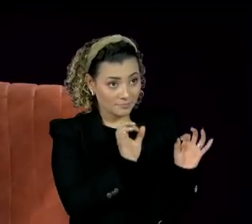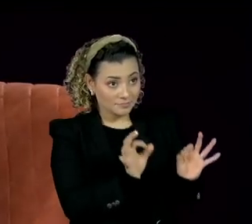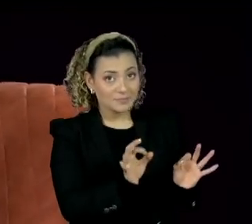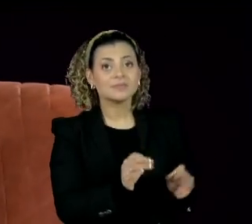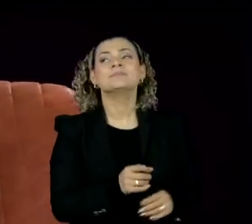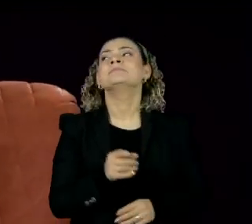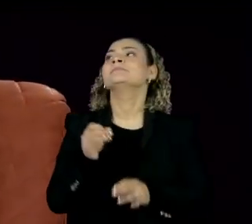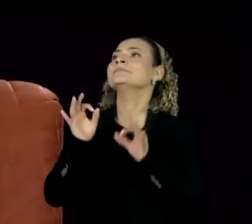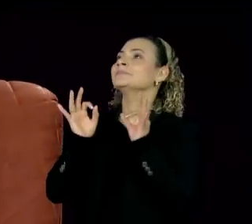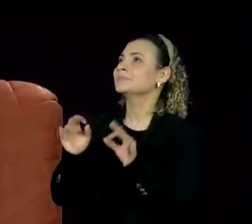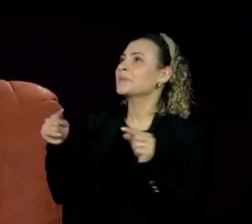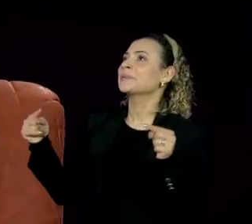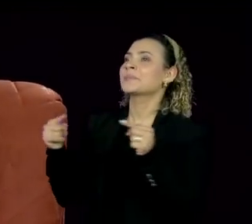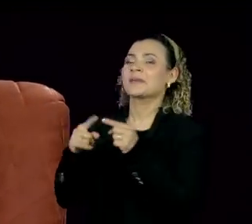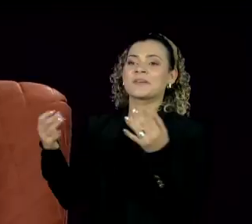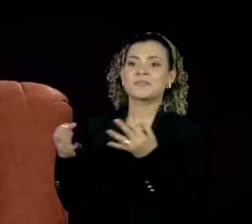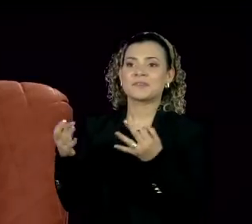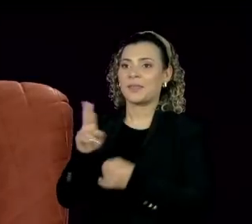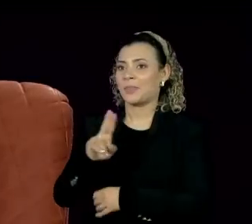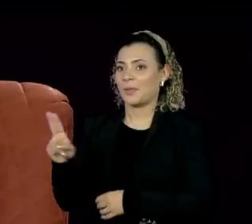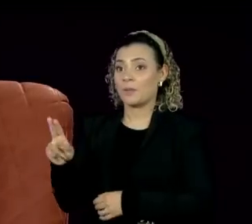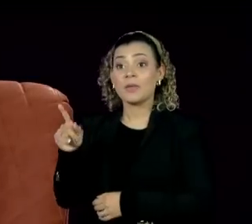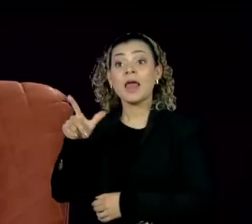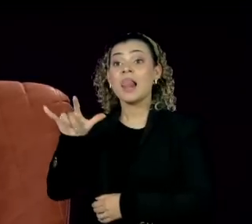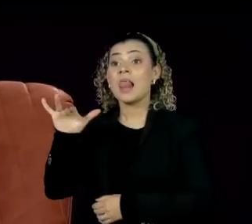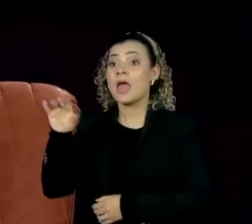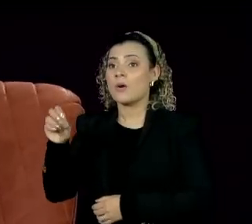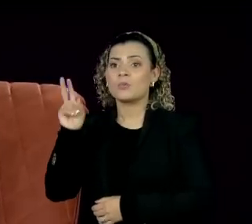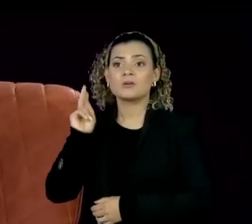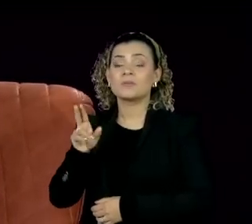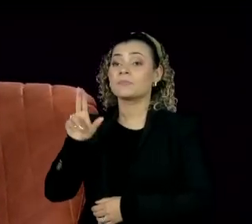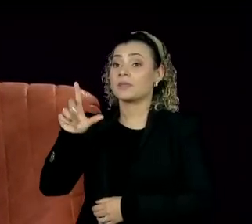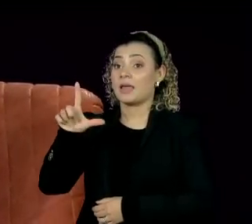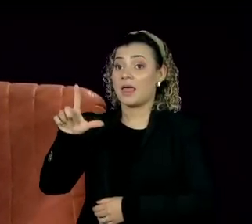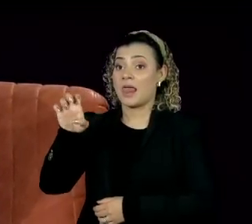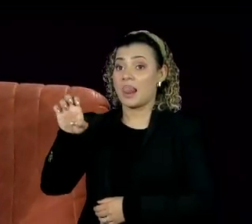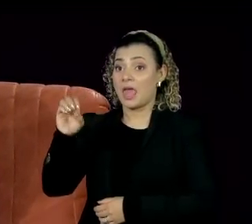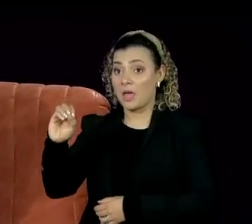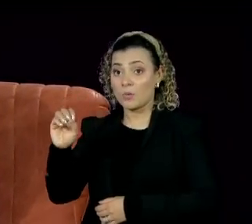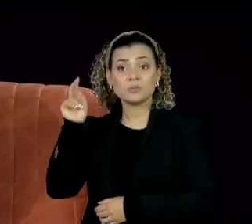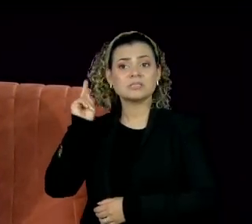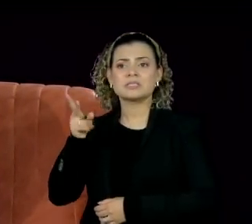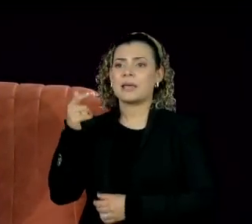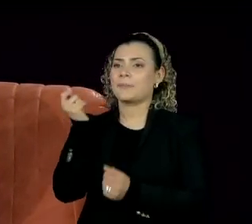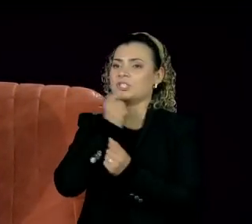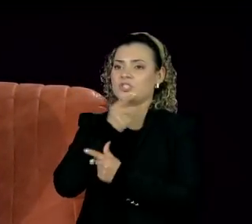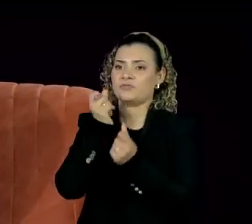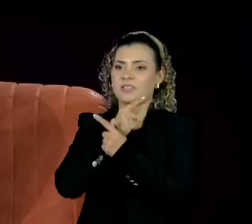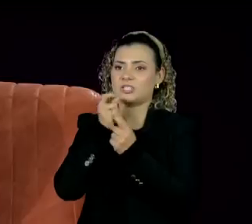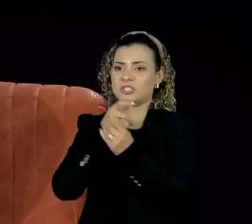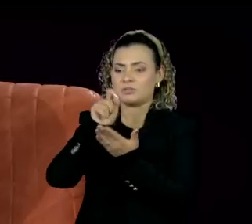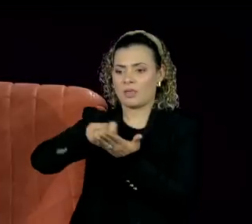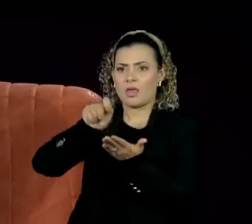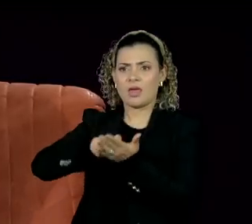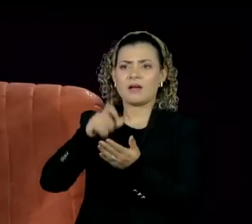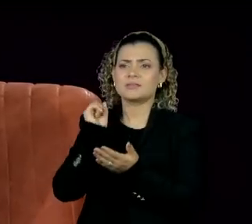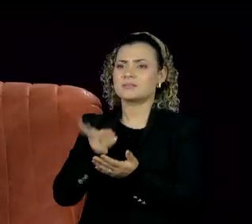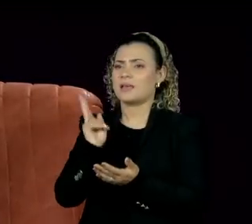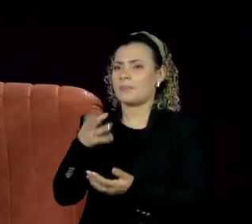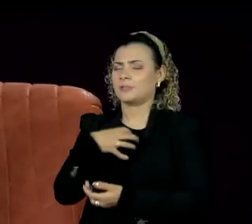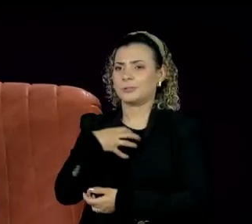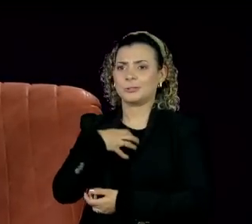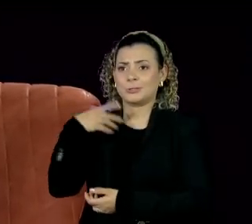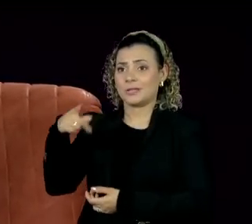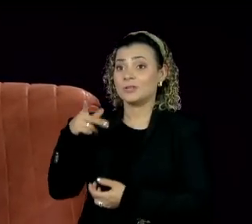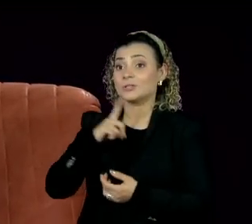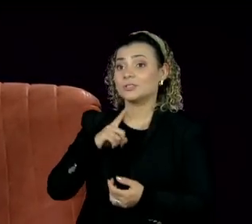certeza. Porque o Léo sempre foi muito divertido, né? Todas as músicas dele, as letras dele são todas divertidas e tinha